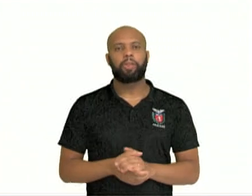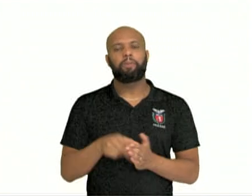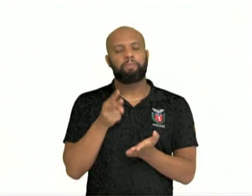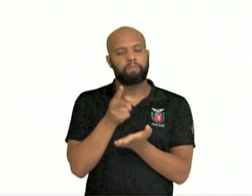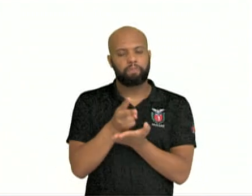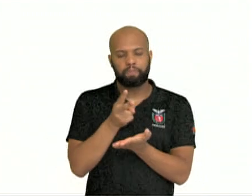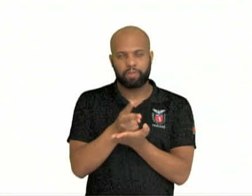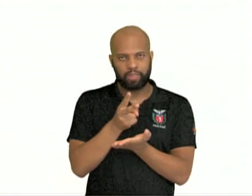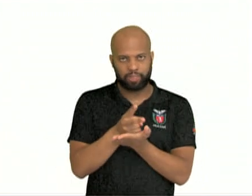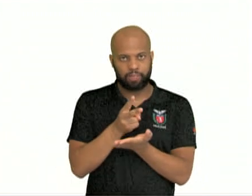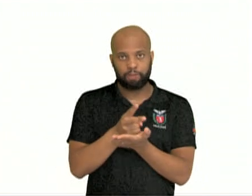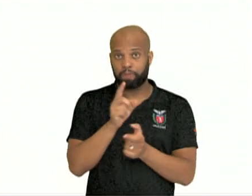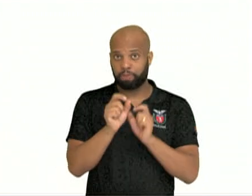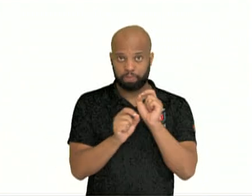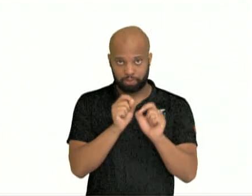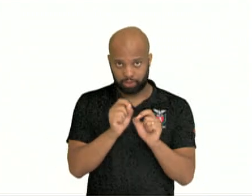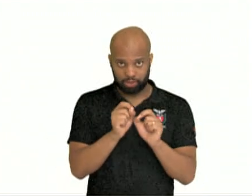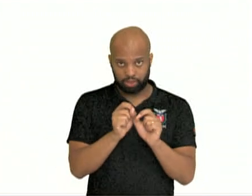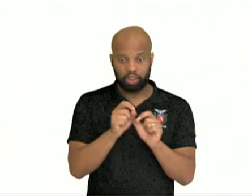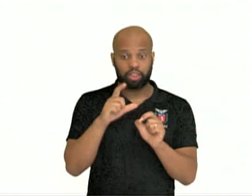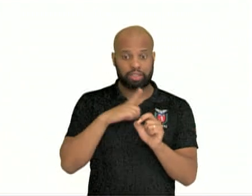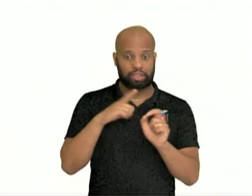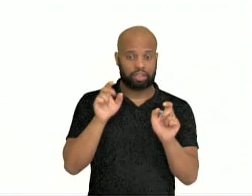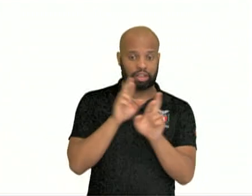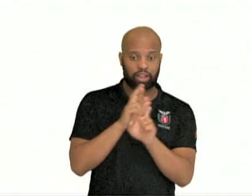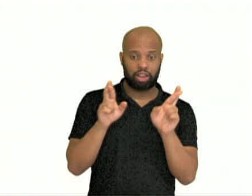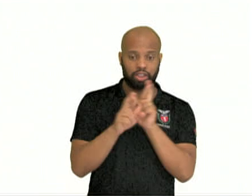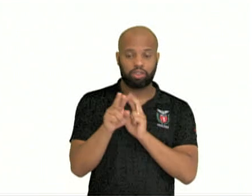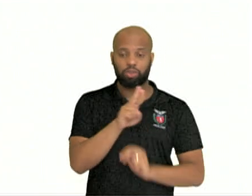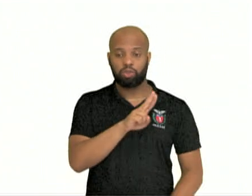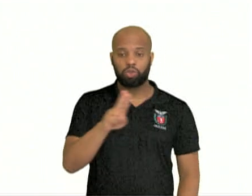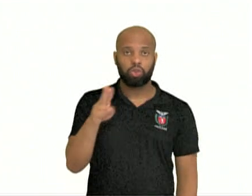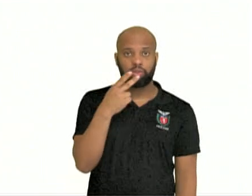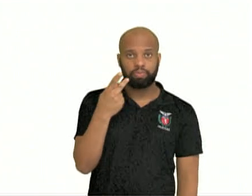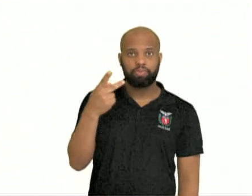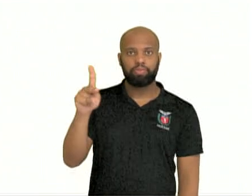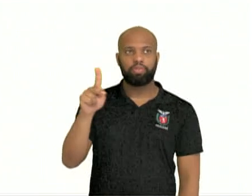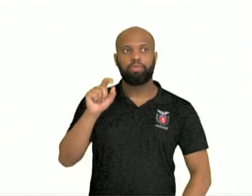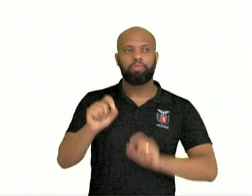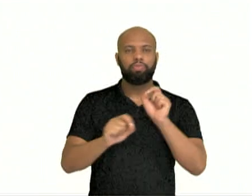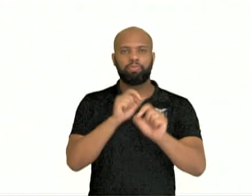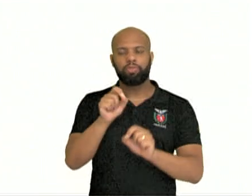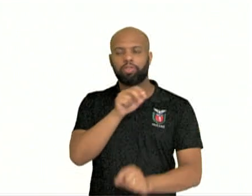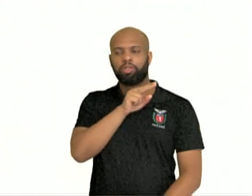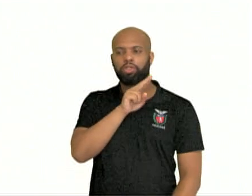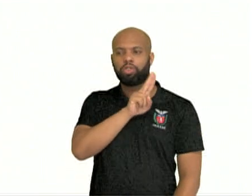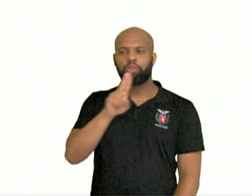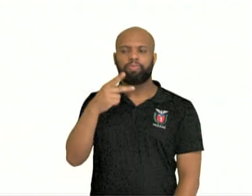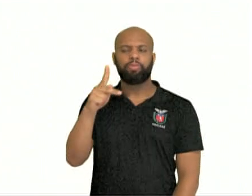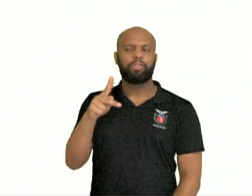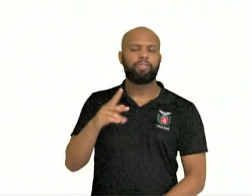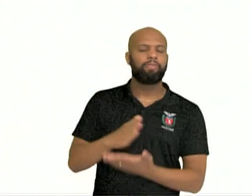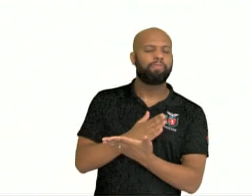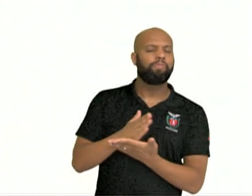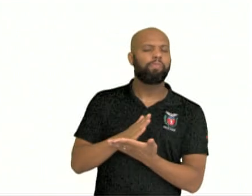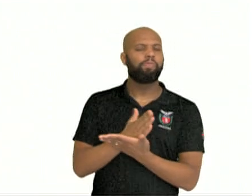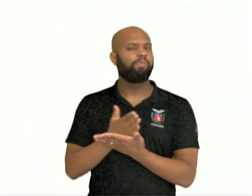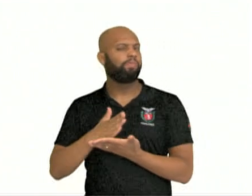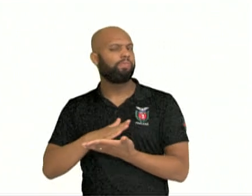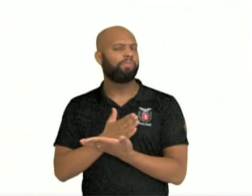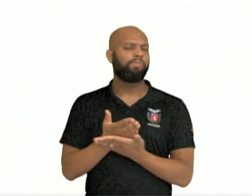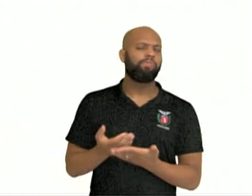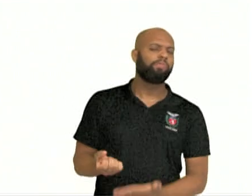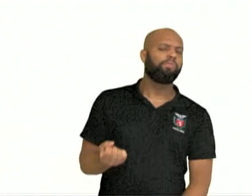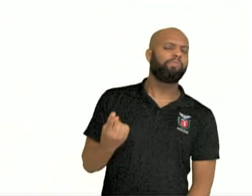Recorrentemente, seu nome é associado a traços maquiavélicos, astuciosos e